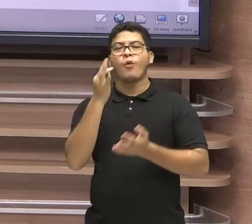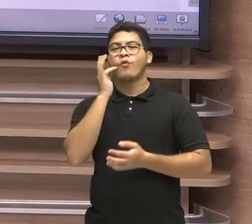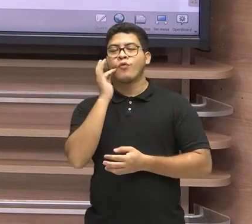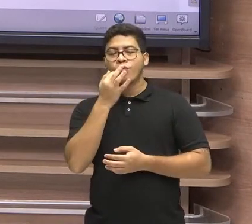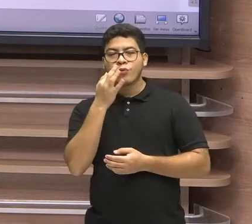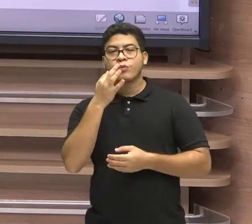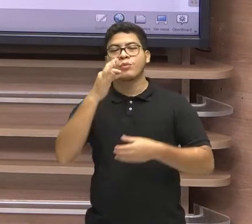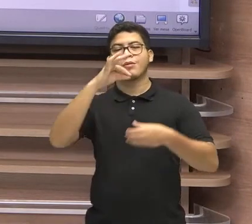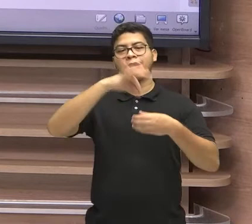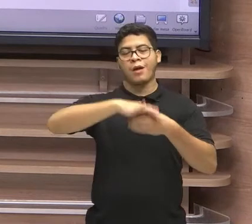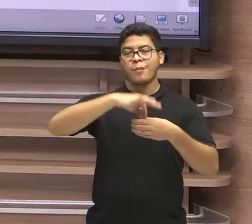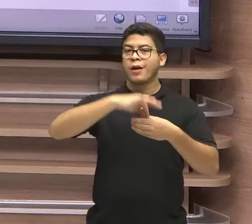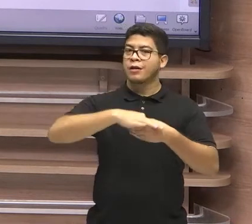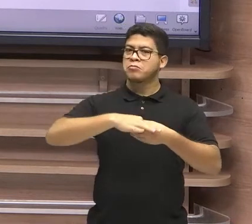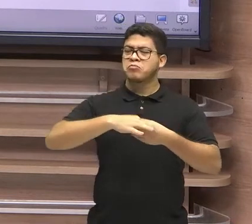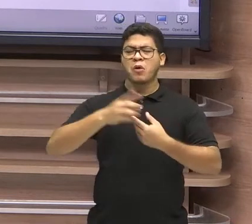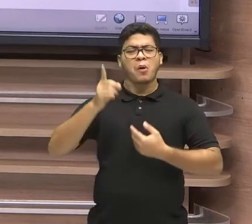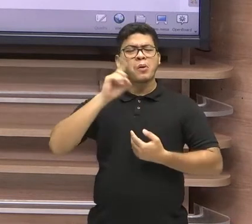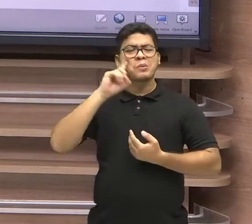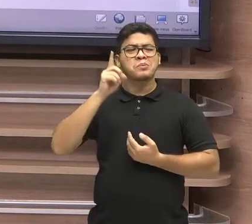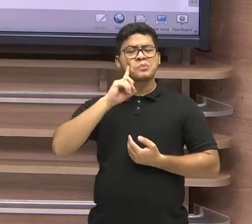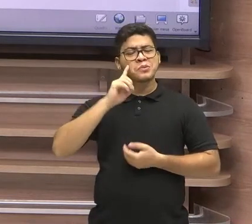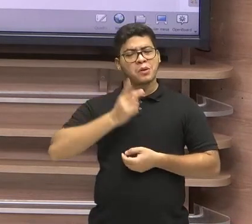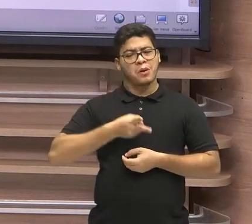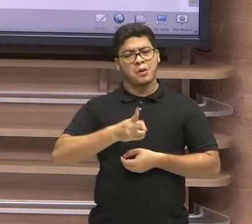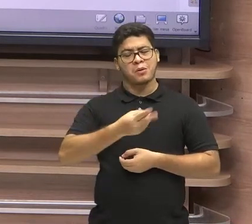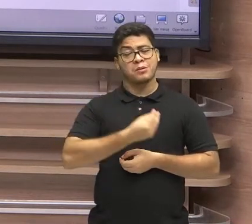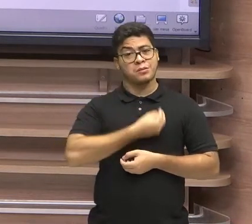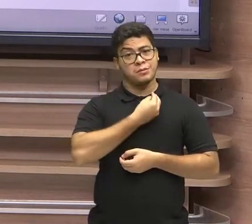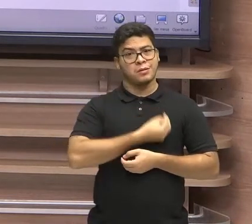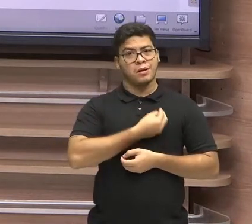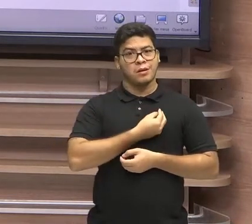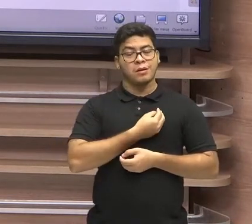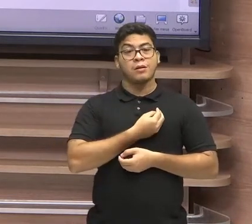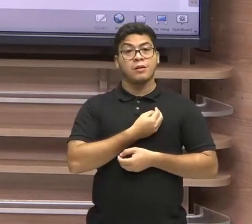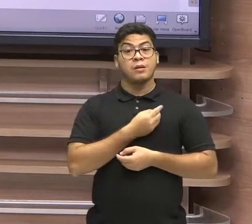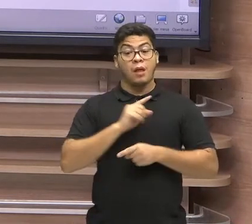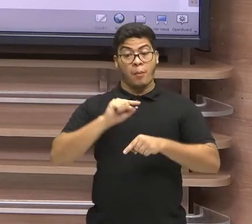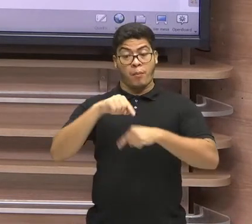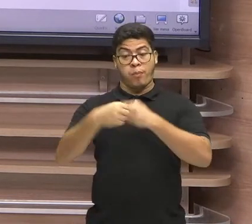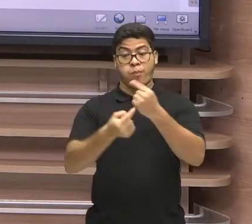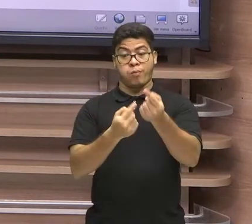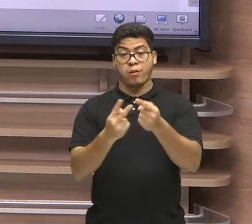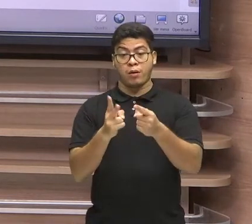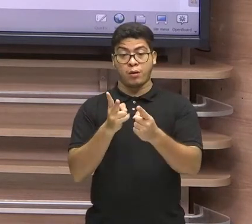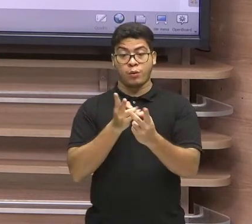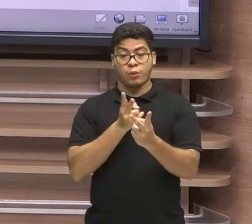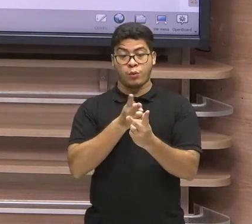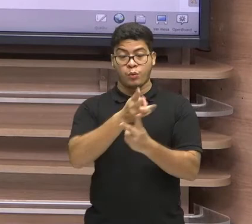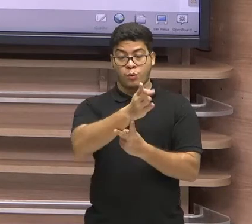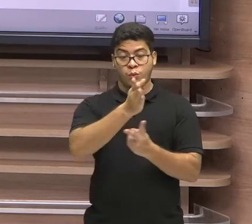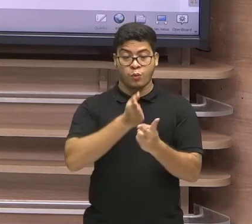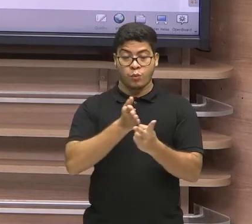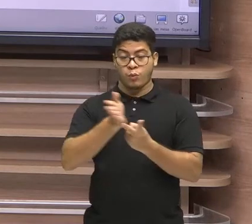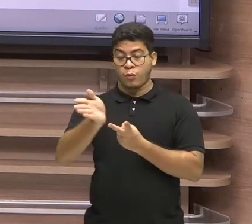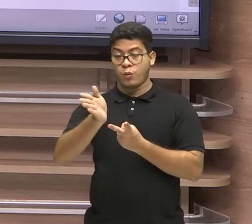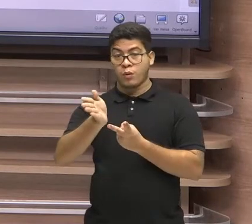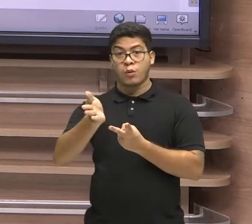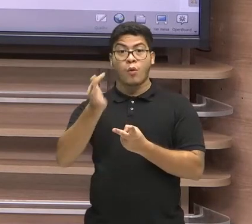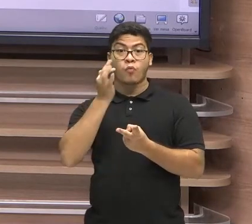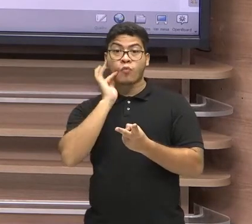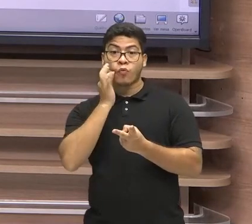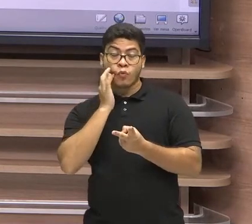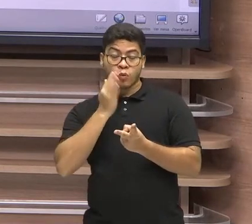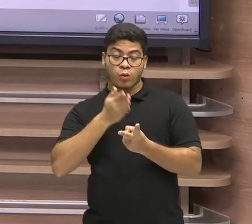dia. E esse processo de fecundação dupla, onde há uma formação de semente de fruto,